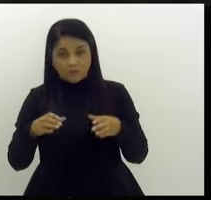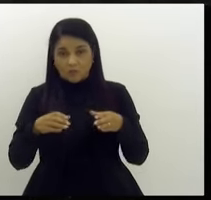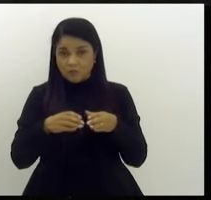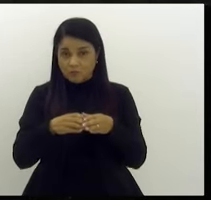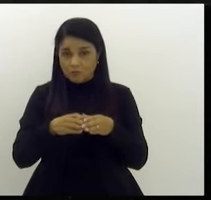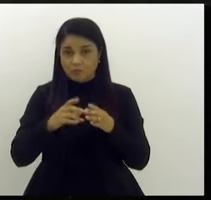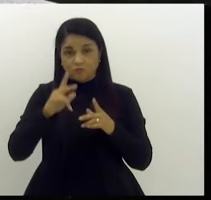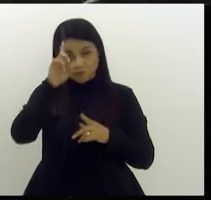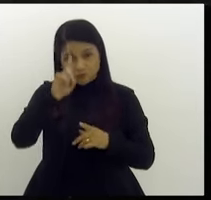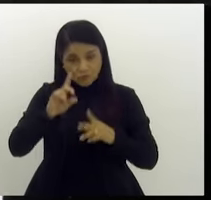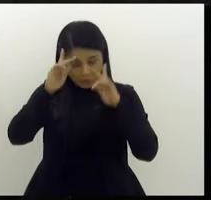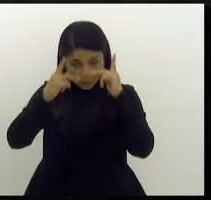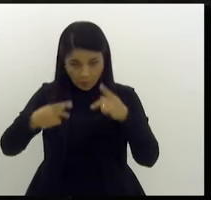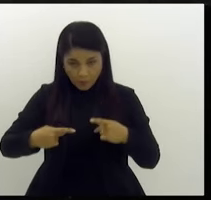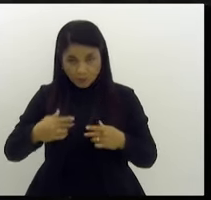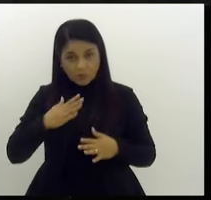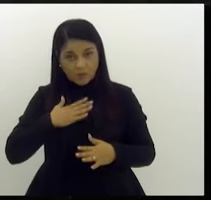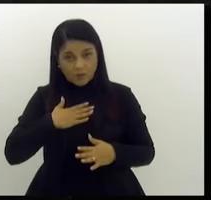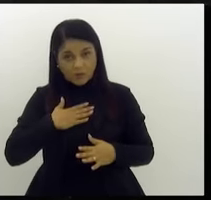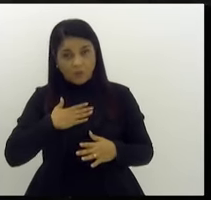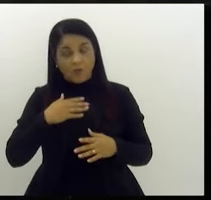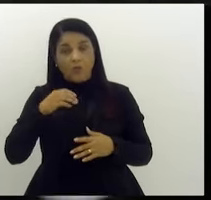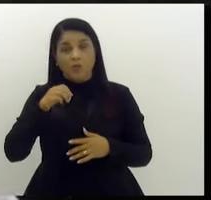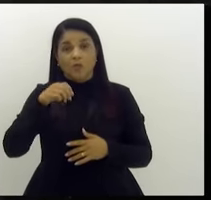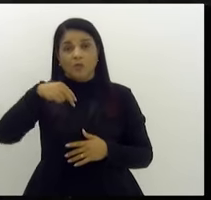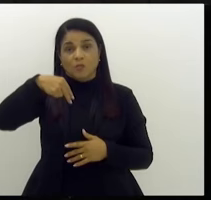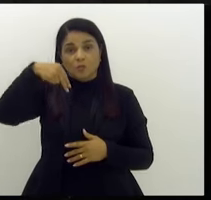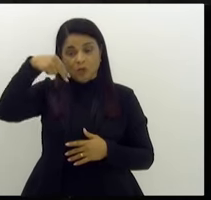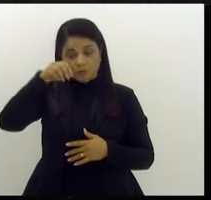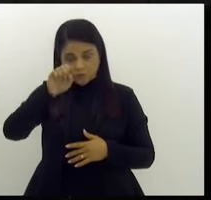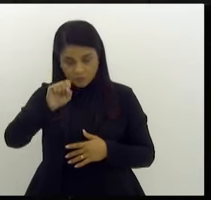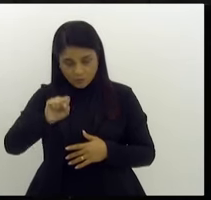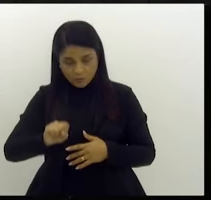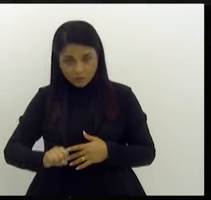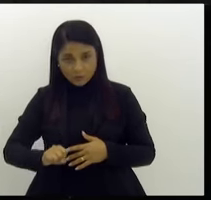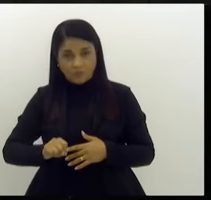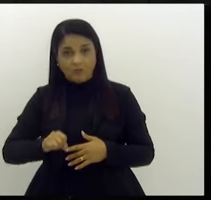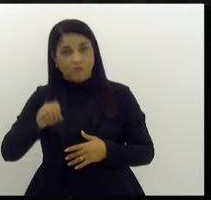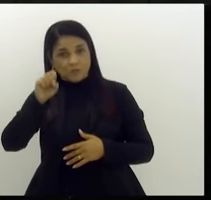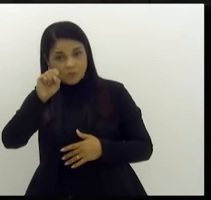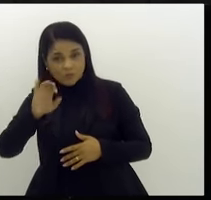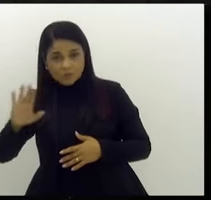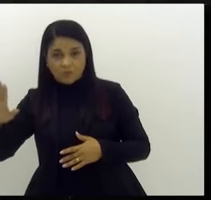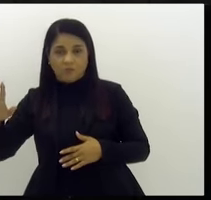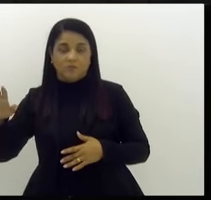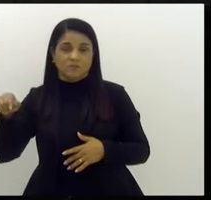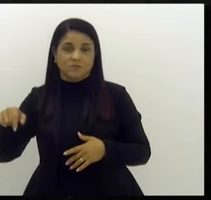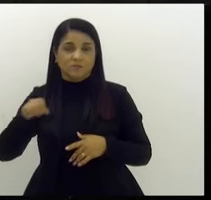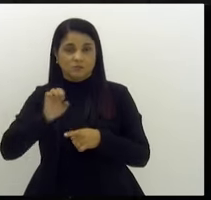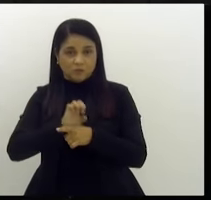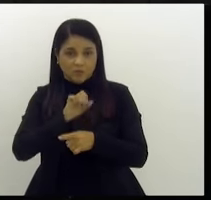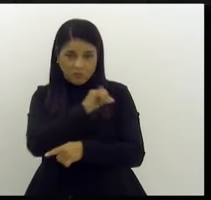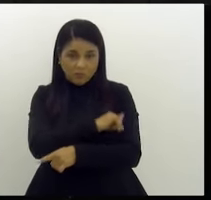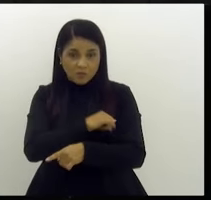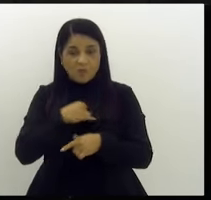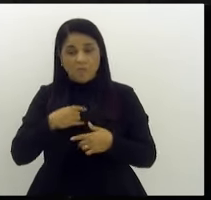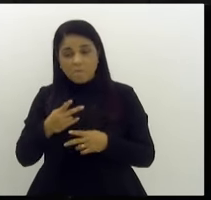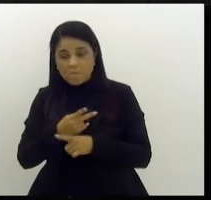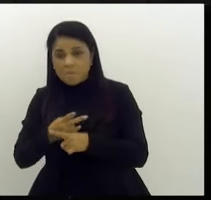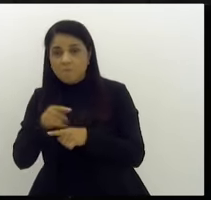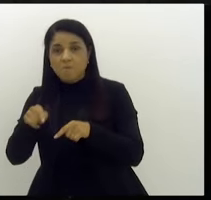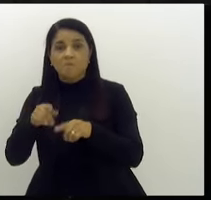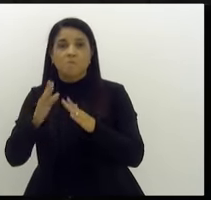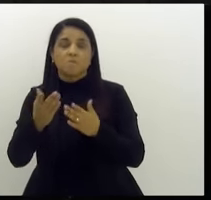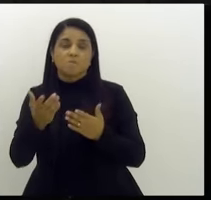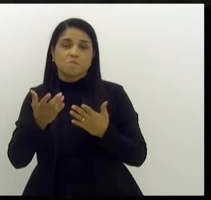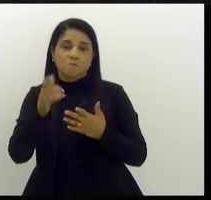humanos e de norte Noroeste do Estado ao Sul Fluminense a gente vê que as pessoas querem casa então quero saudar inclusive